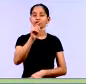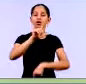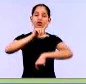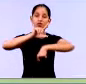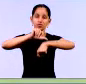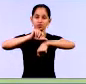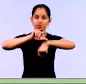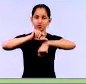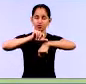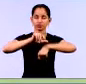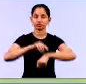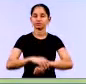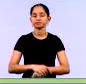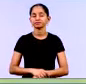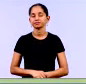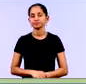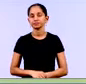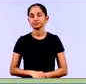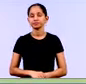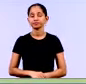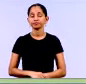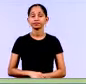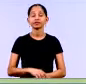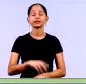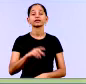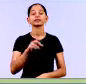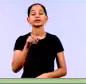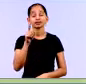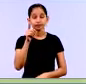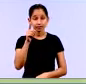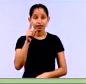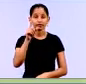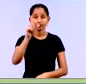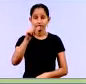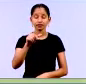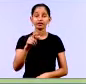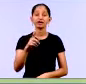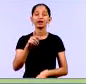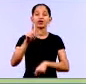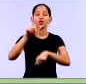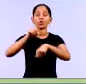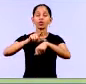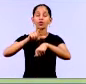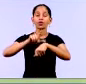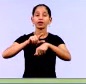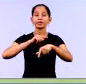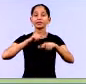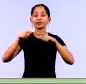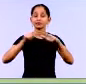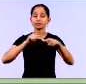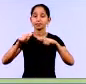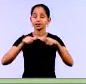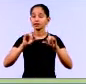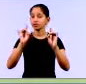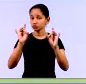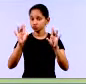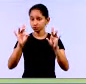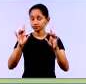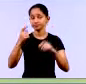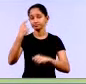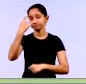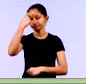10.560 horas. 560 horas. Isso é a necessidade em termos de horas de mão de obra a ser trabalhada. Isso, então essa